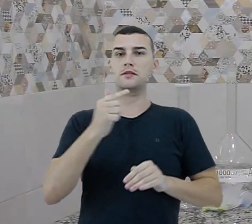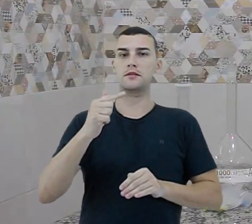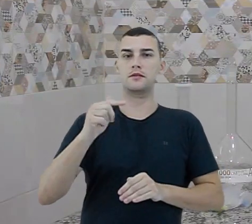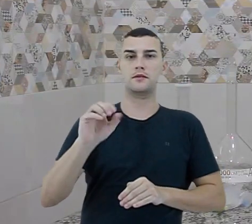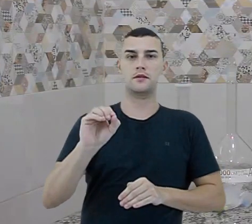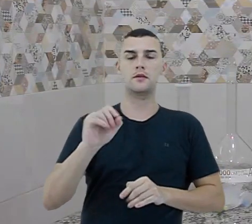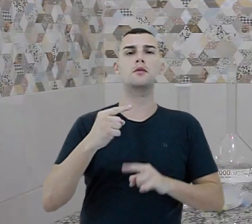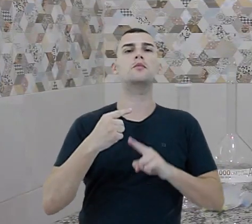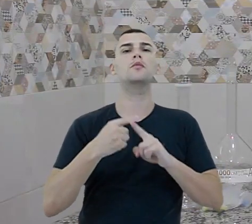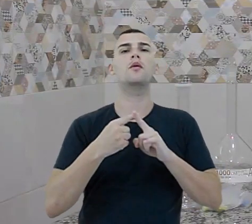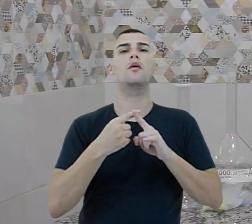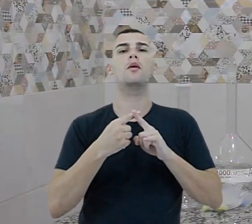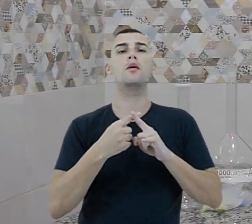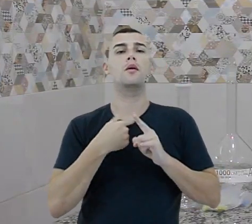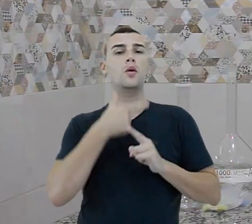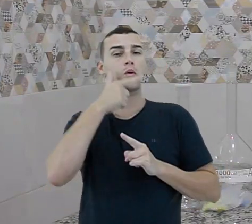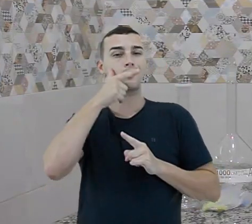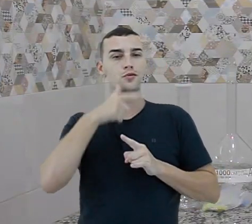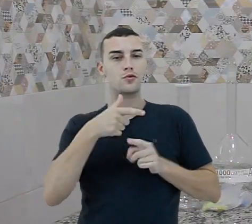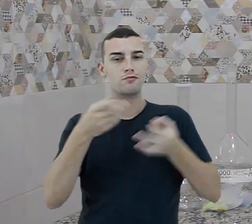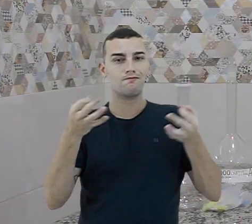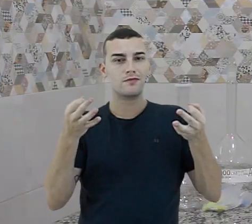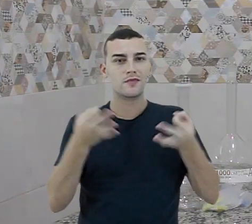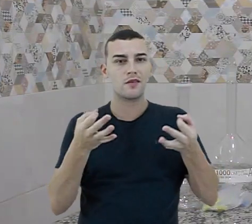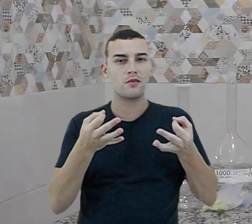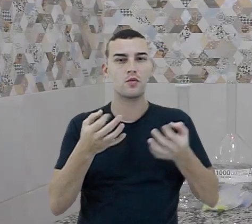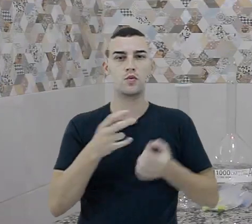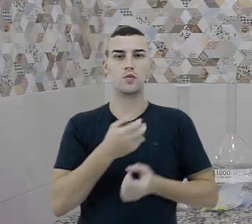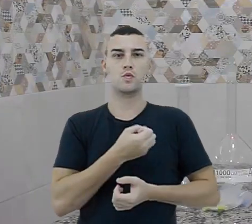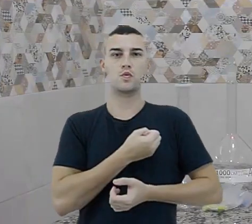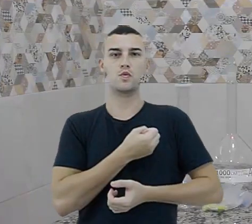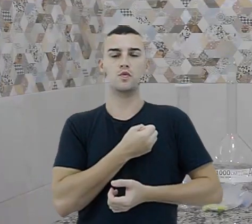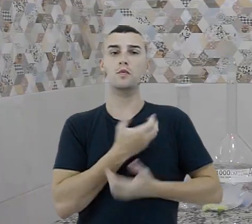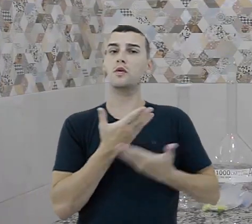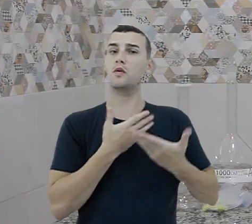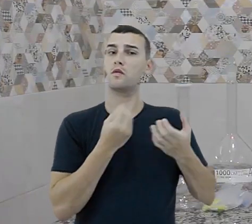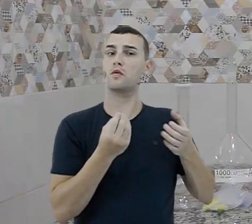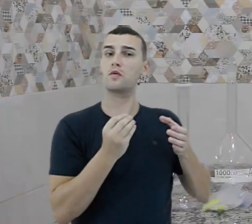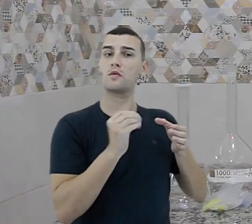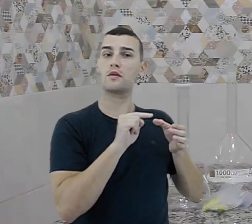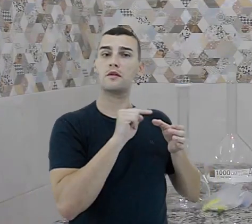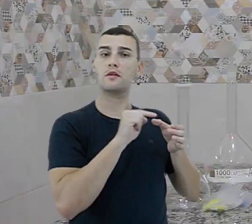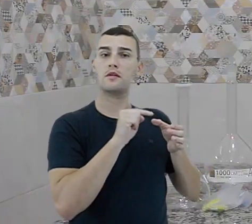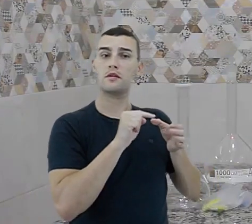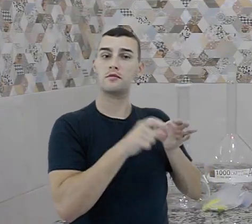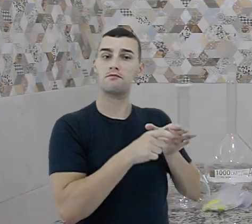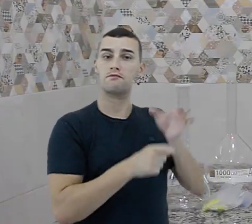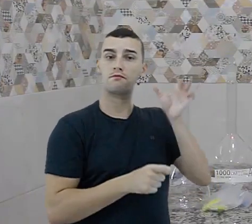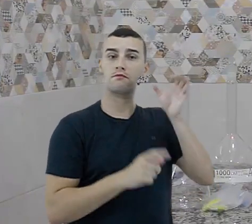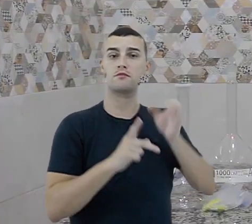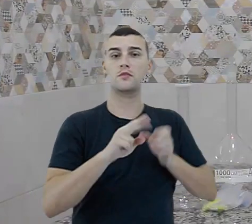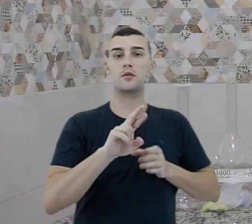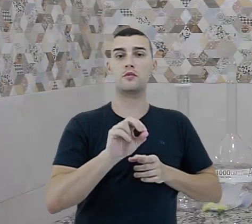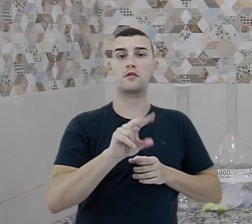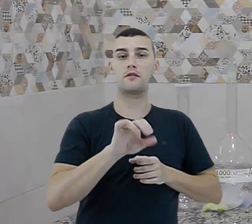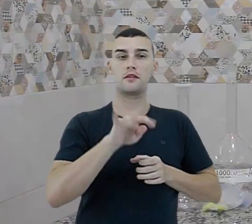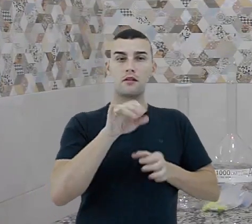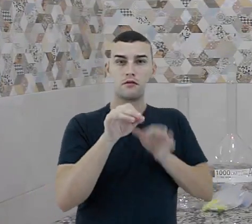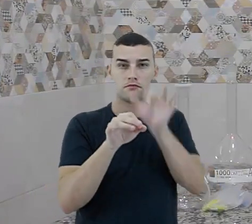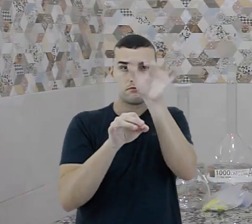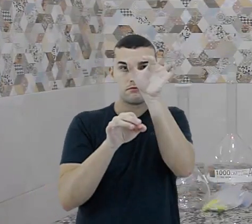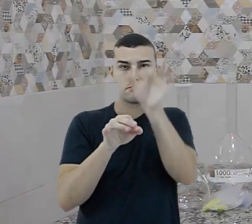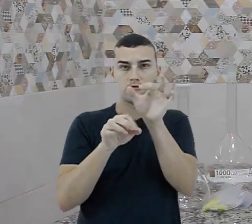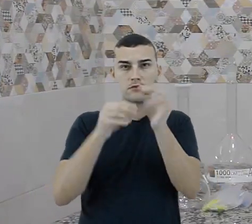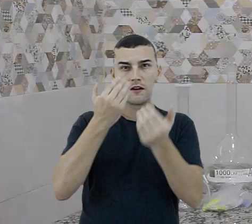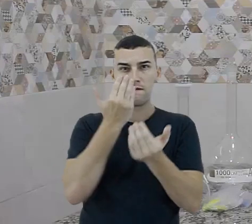na marca 70, para que eu tenha número exato. E quando eu faço isso, eu tenho que colocar a proveta, eu vou me abaixar aqui, eu